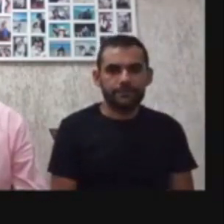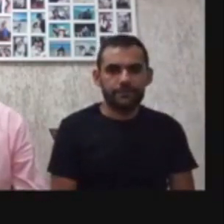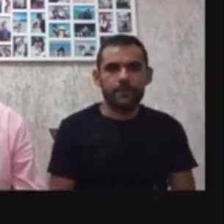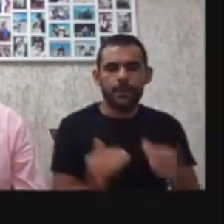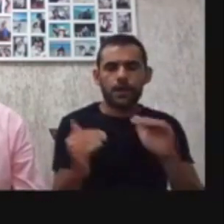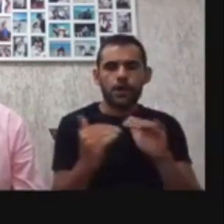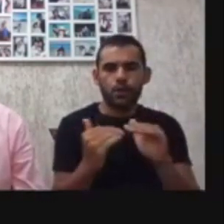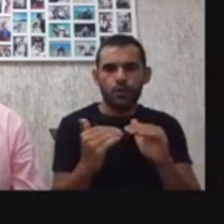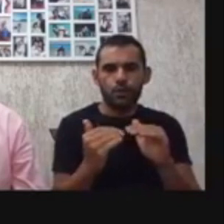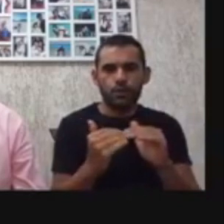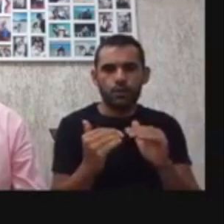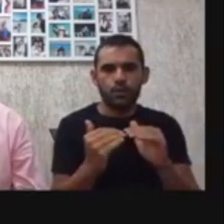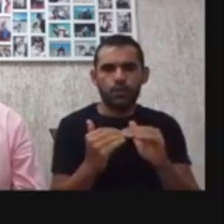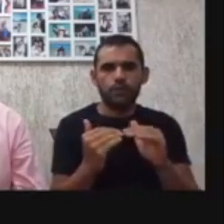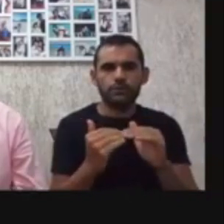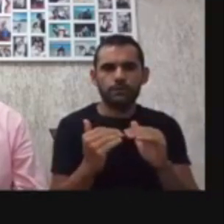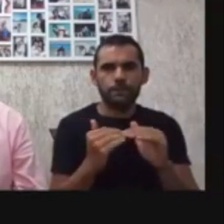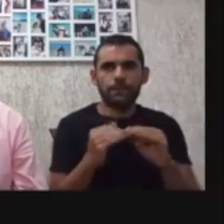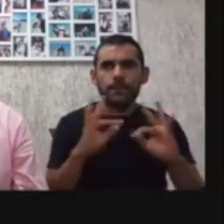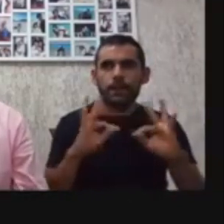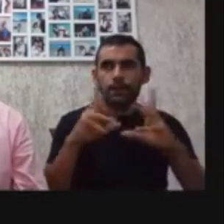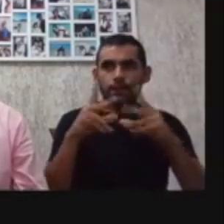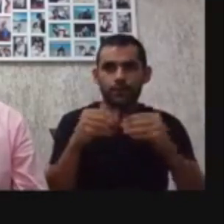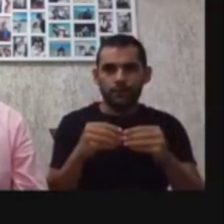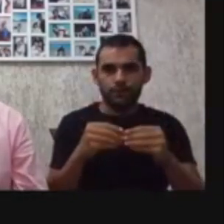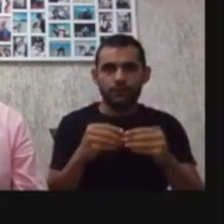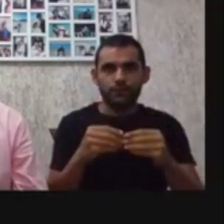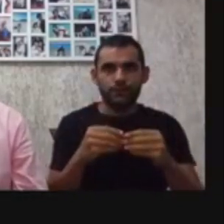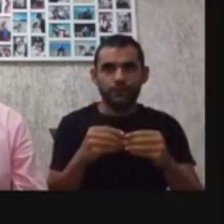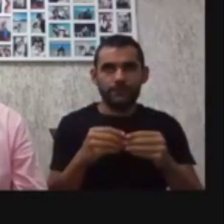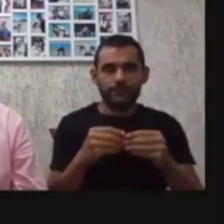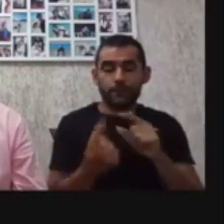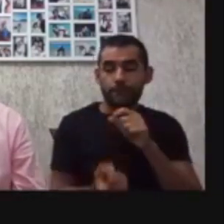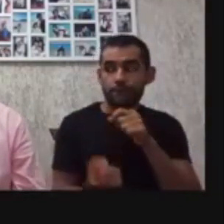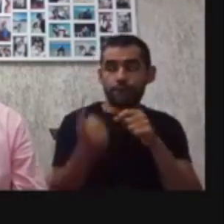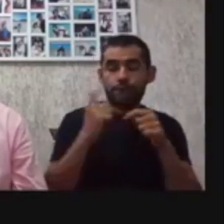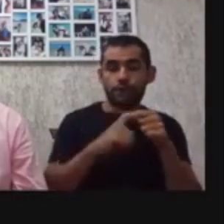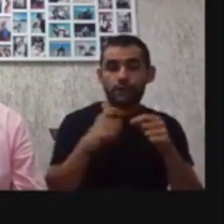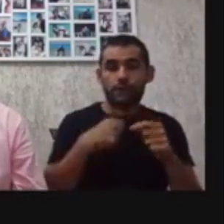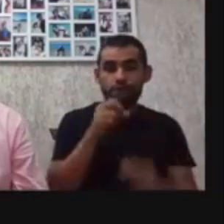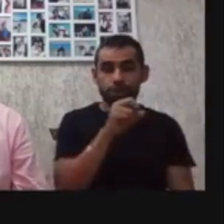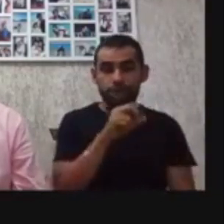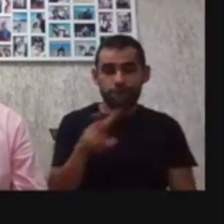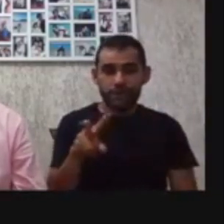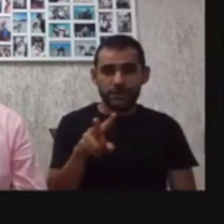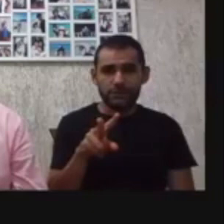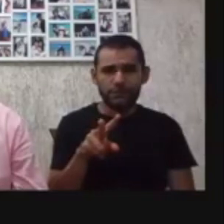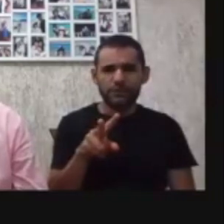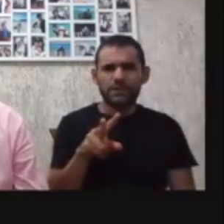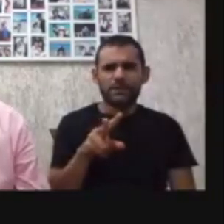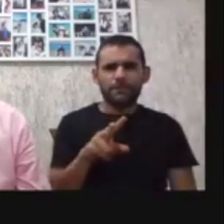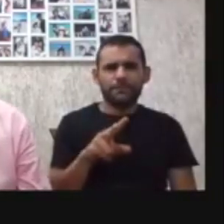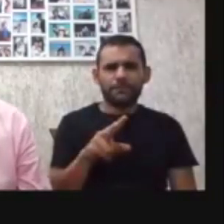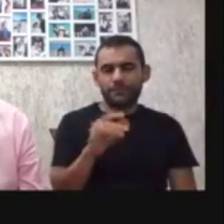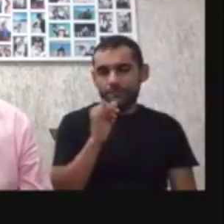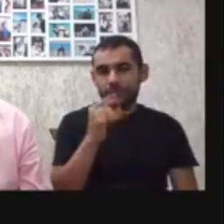senhor em tudo que você pontuou, mas eu queria voltar nessa questão, porque eu vejo aqui muita, no plano do senhor, bastante questões de parceria junto à Santa Casa